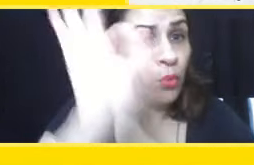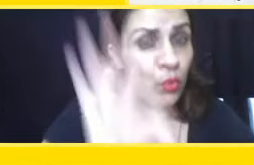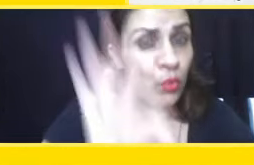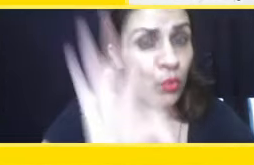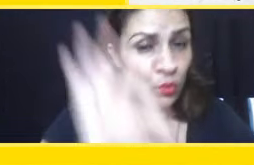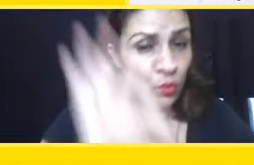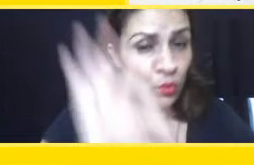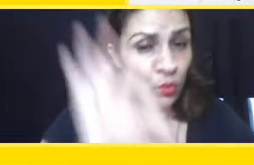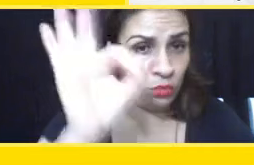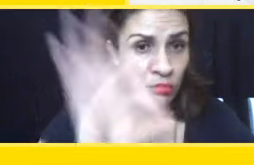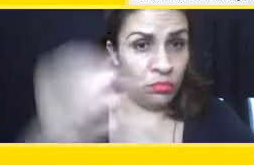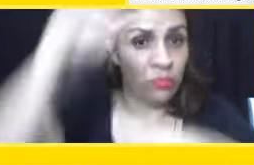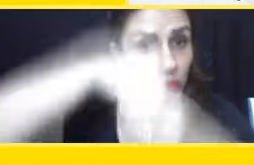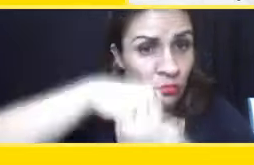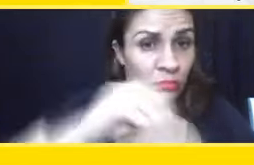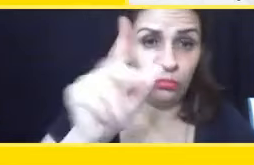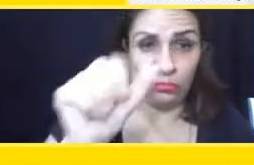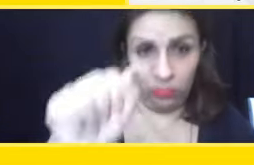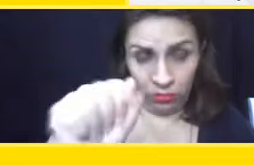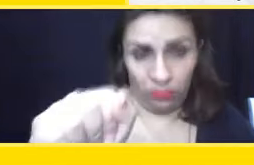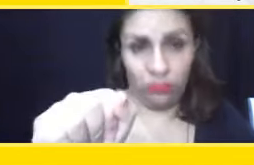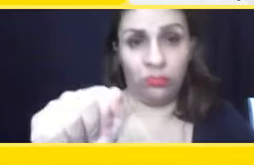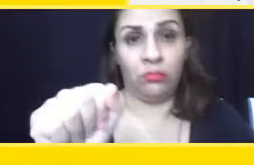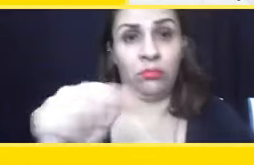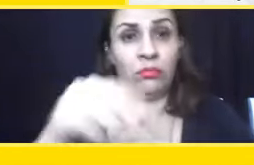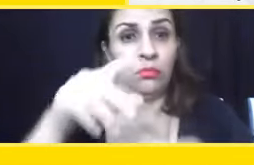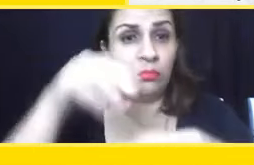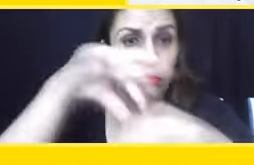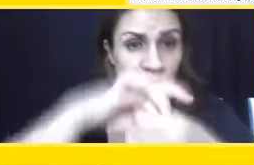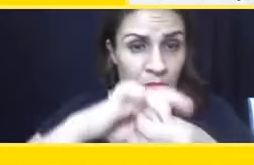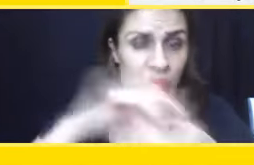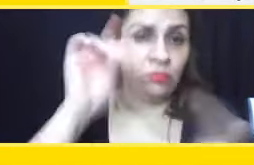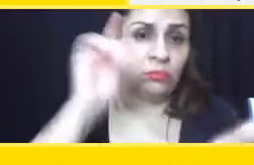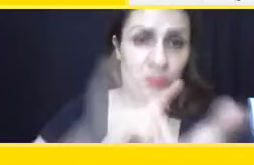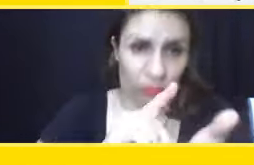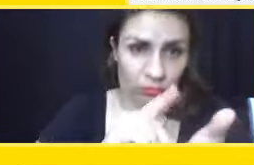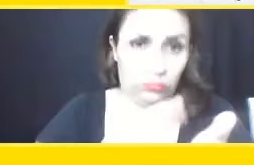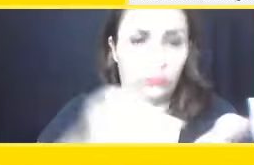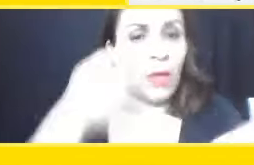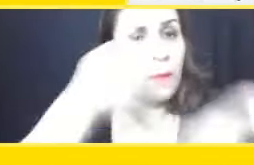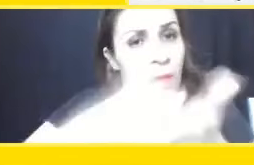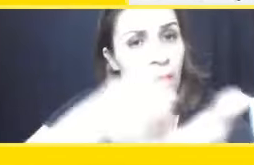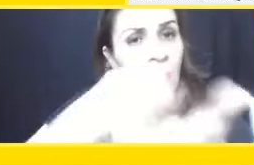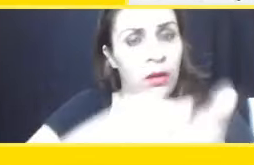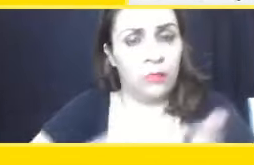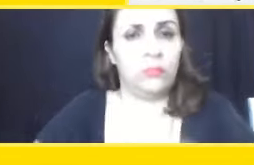aposentados e pensionistas para contribuir, não é isso? E o que Exatamente.